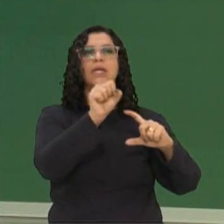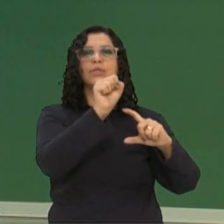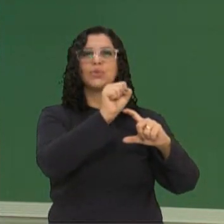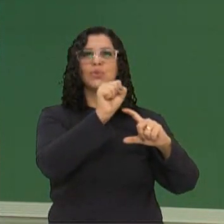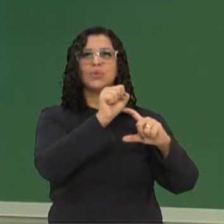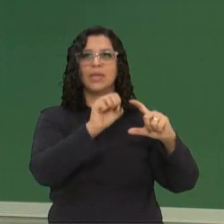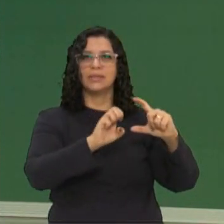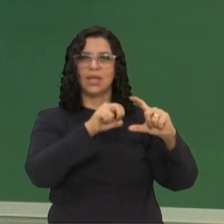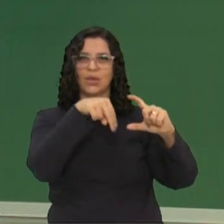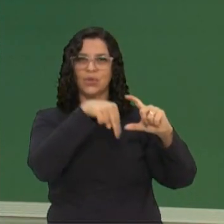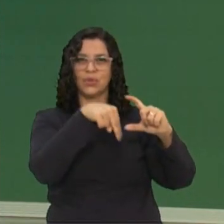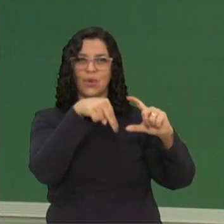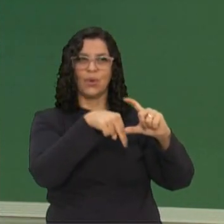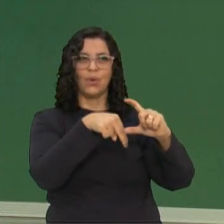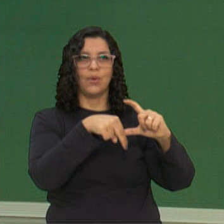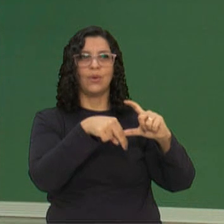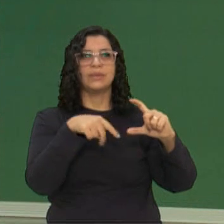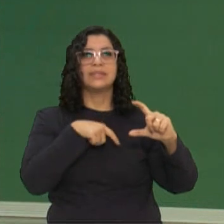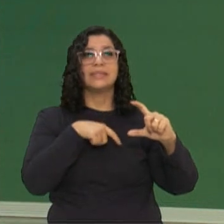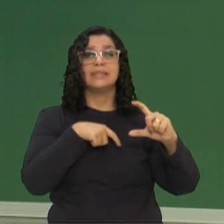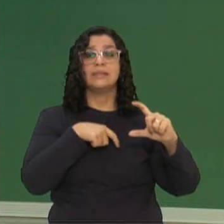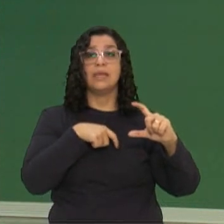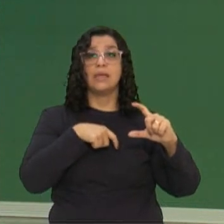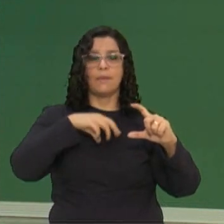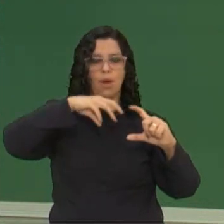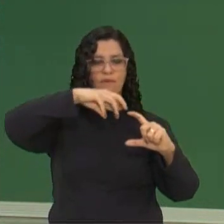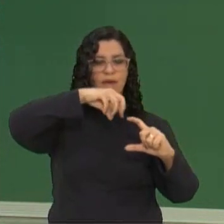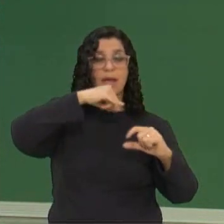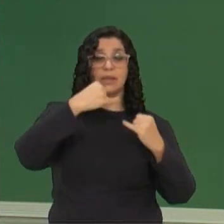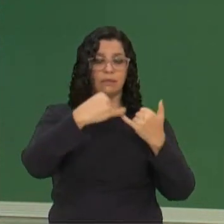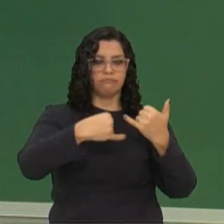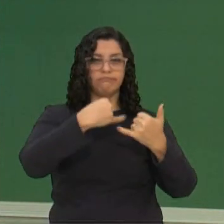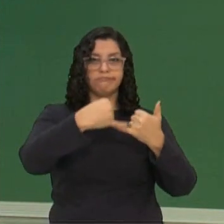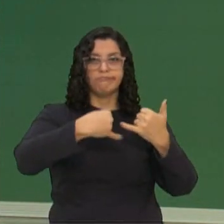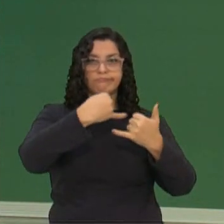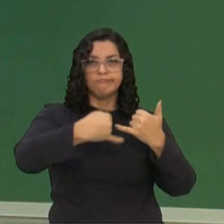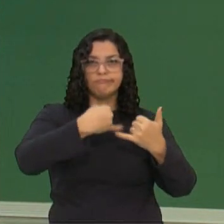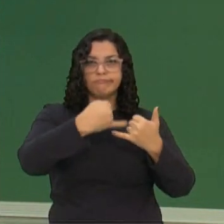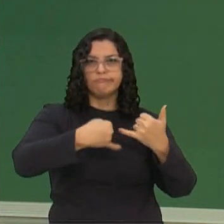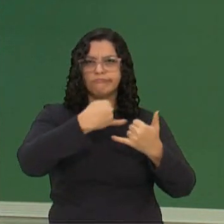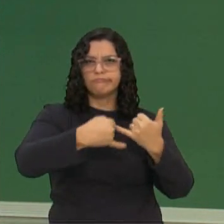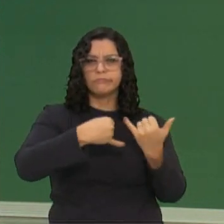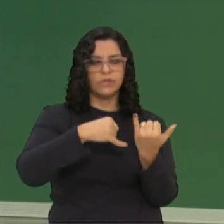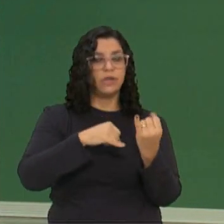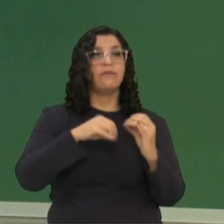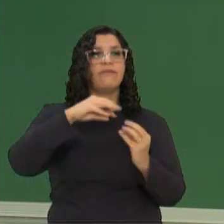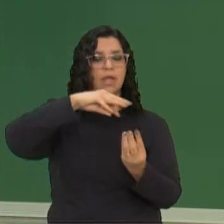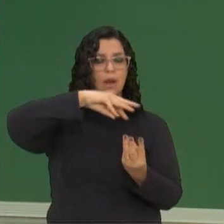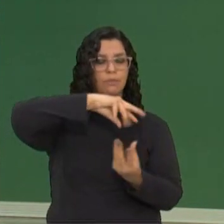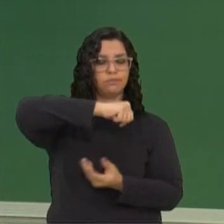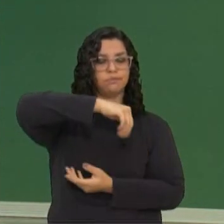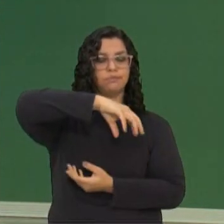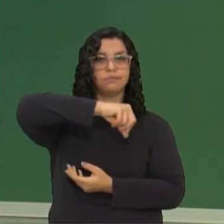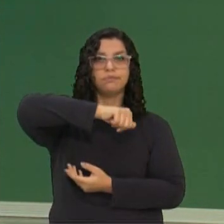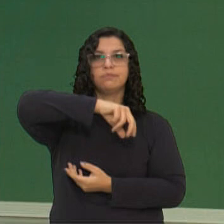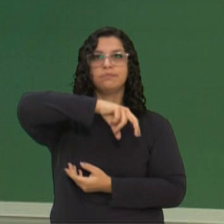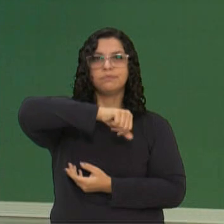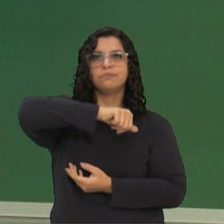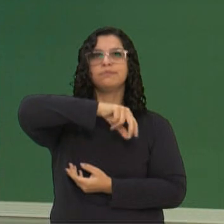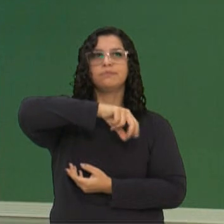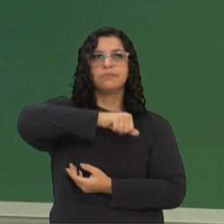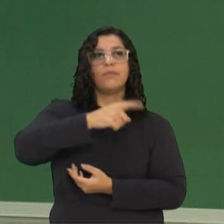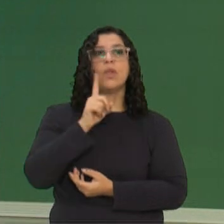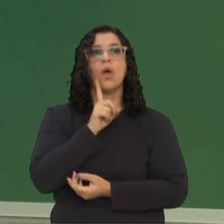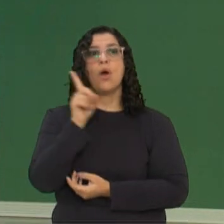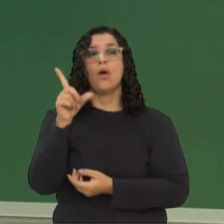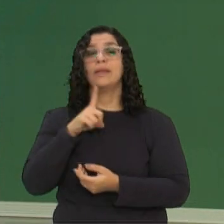pessoa movimentando dentro de uma espira. E essa espira interligada aqui ao circuito,